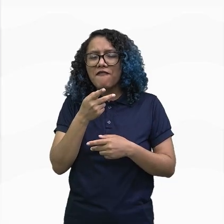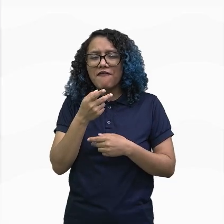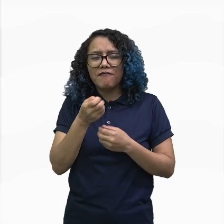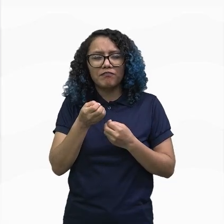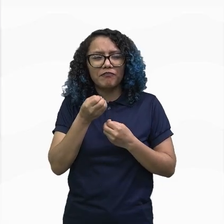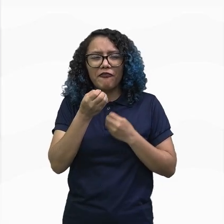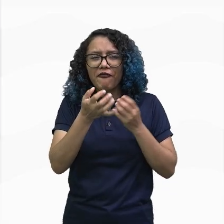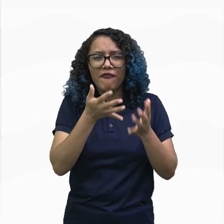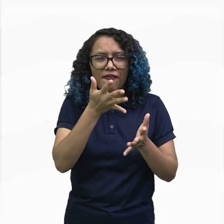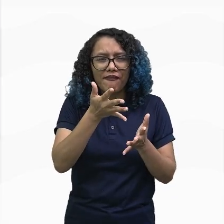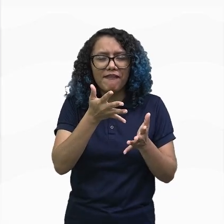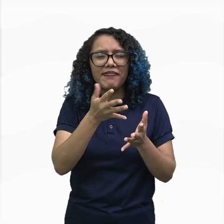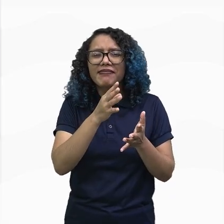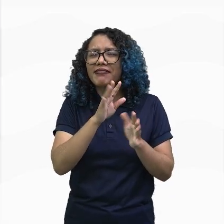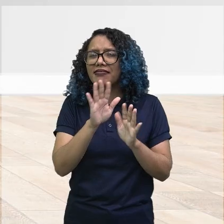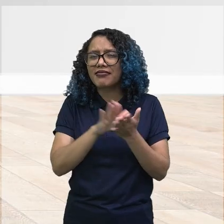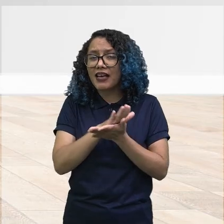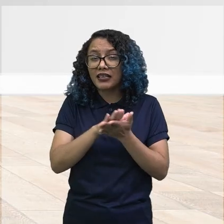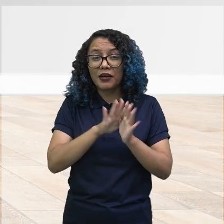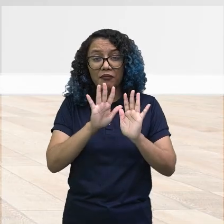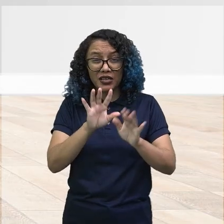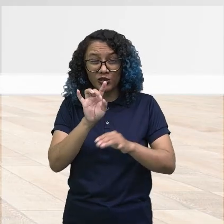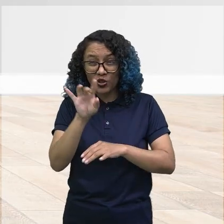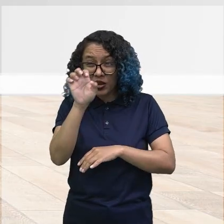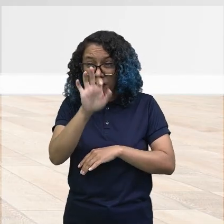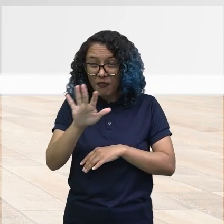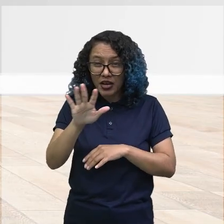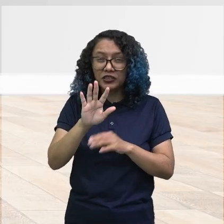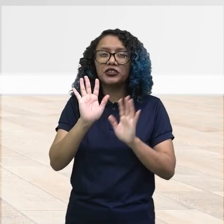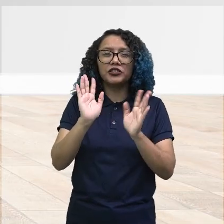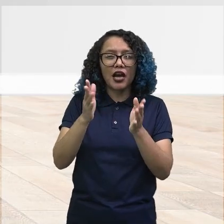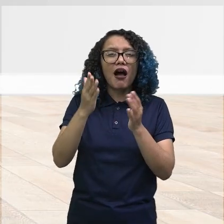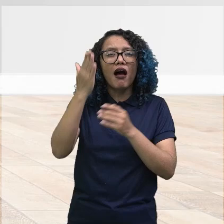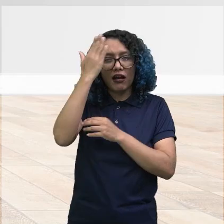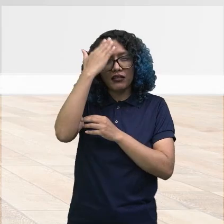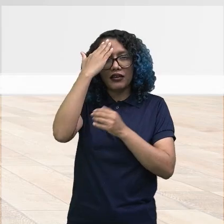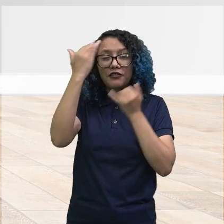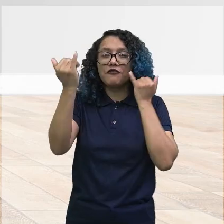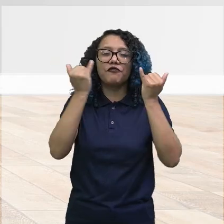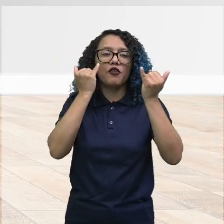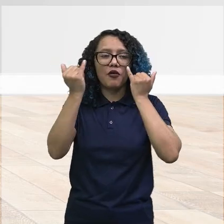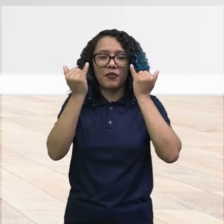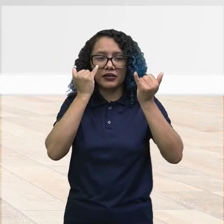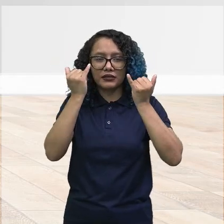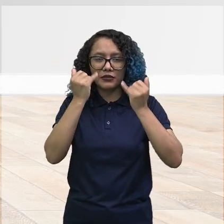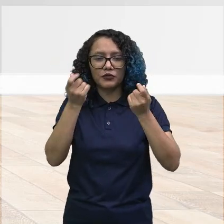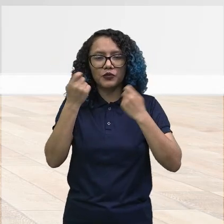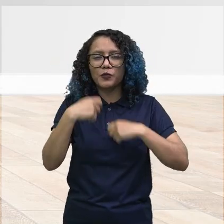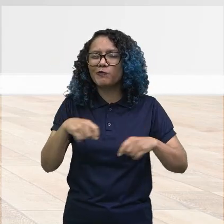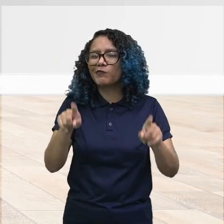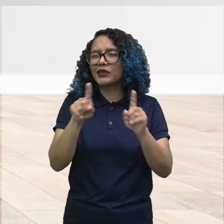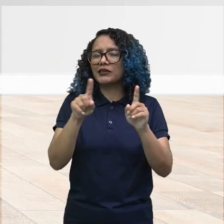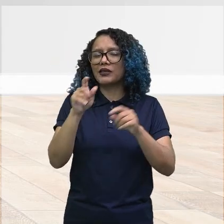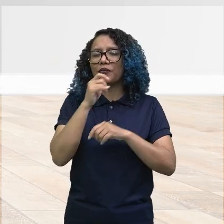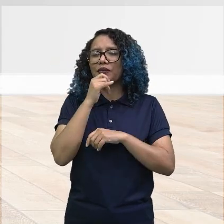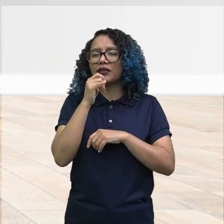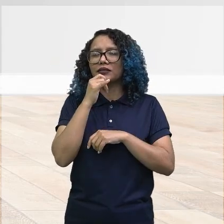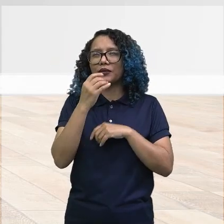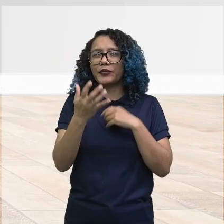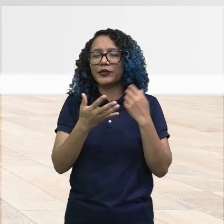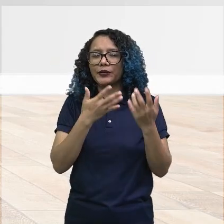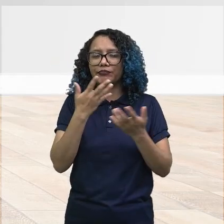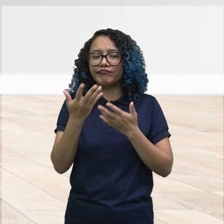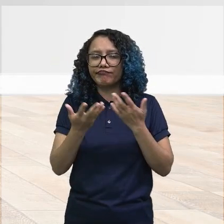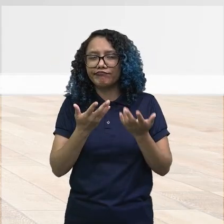imagem, muitas delas já passa a informação ao olhar, não precisa nem você ficar ali, né, procurando